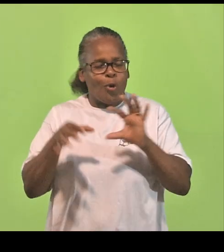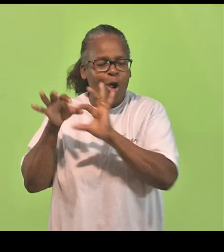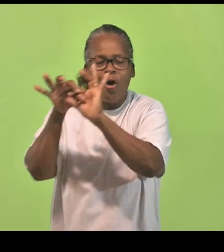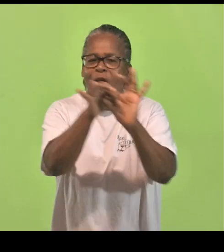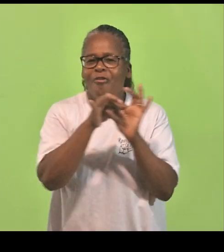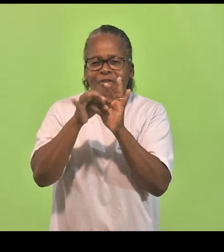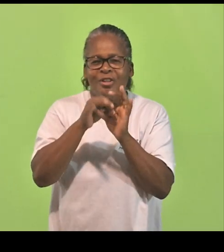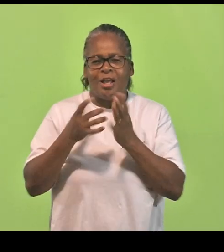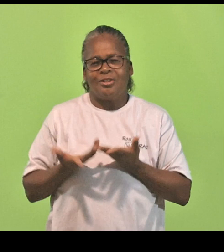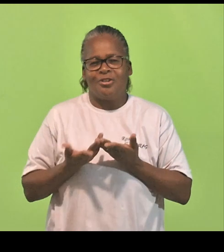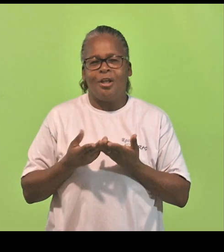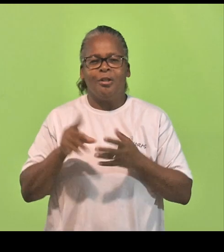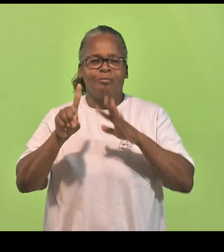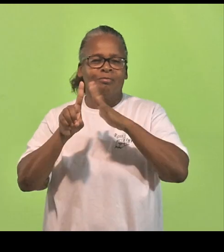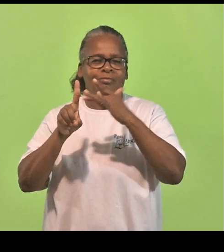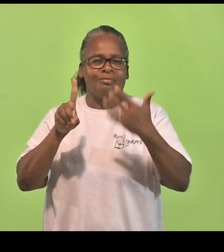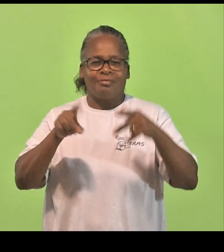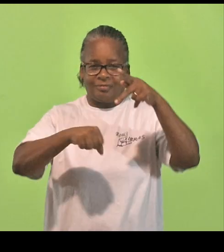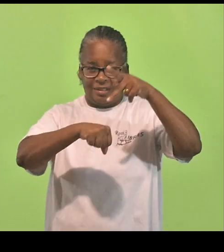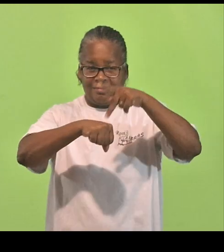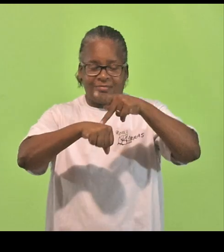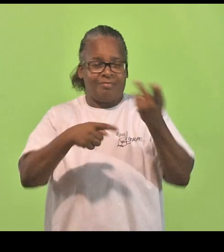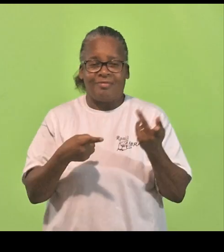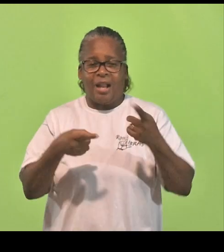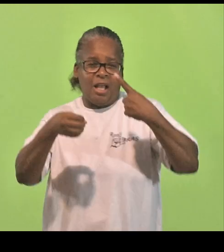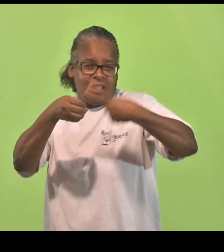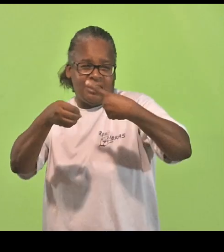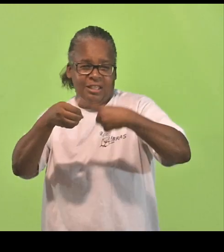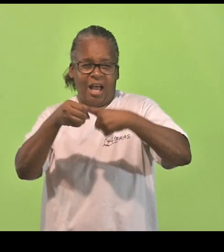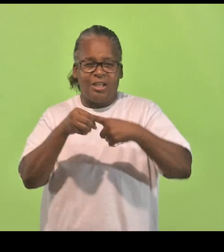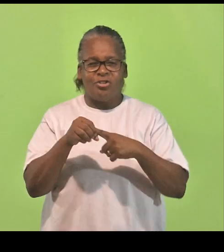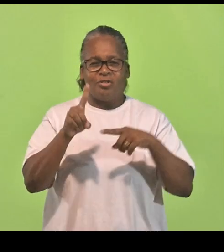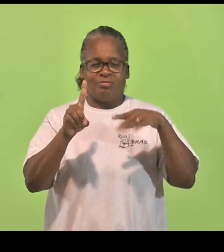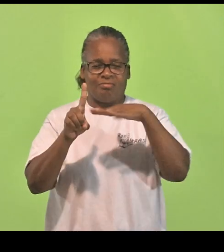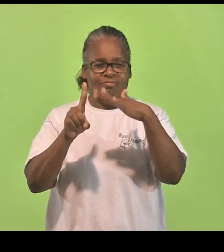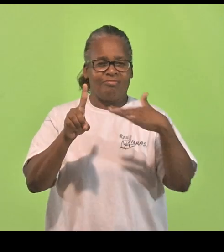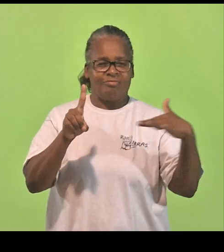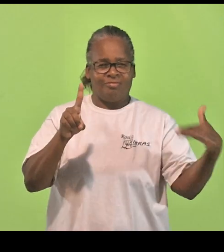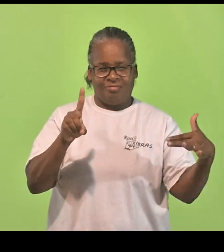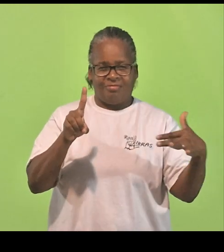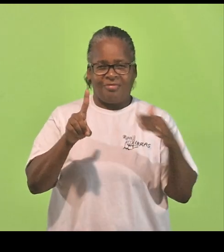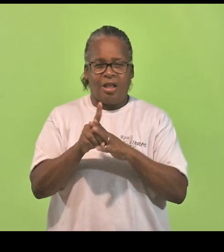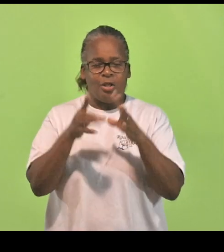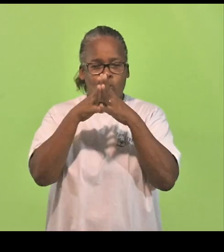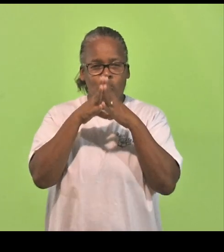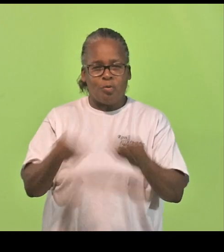nos crimes de Guaratuba. Eles sequer estavam na cidade durante o desaparecimento das crianças.